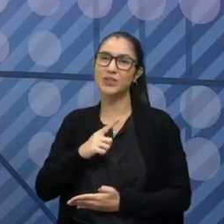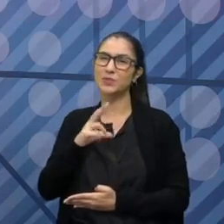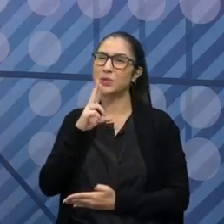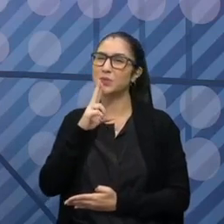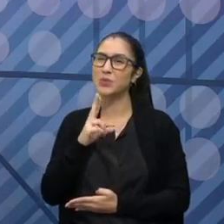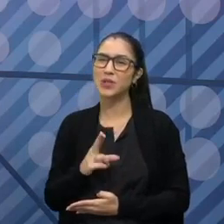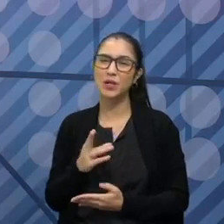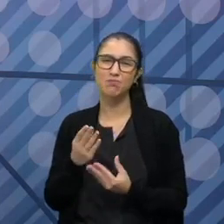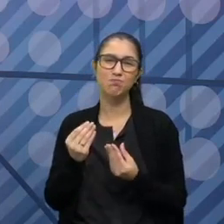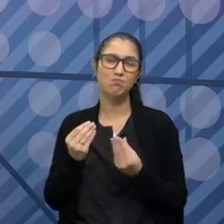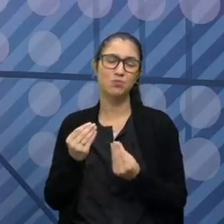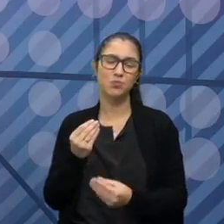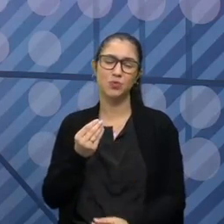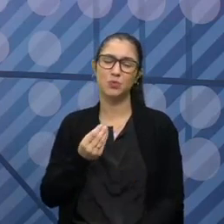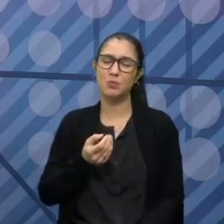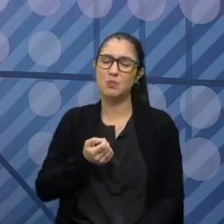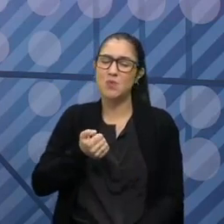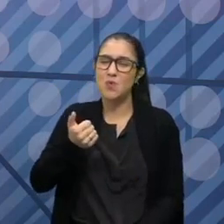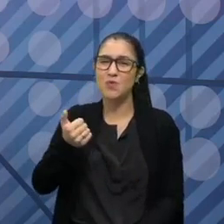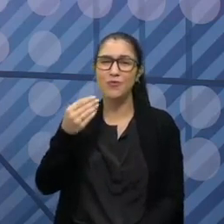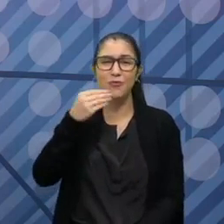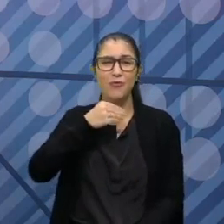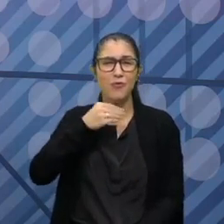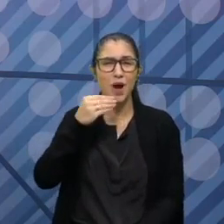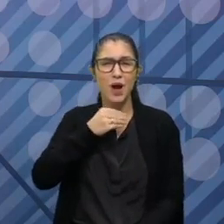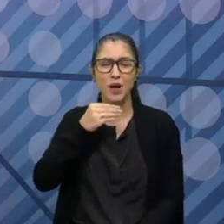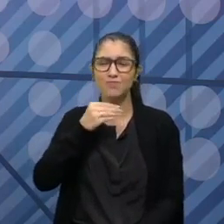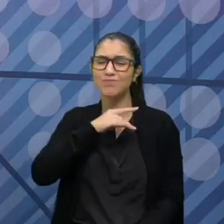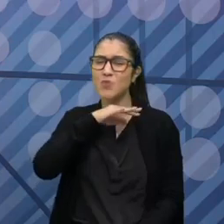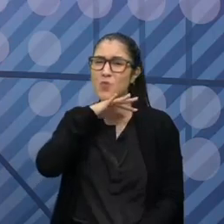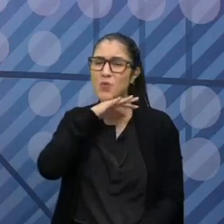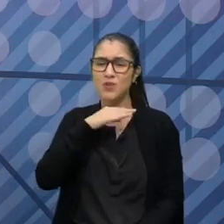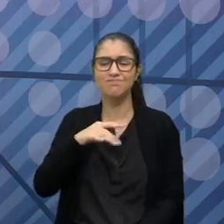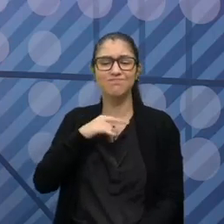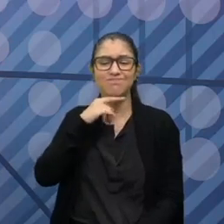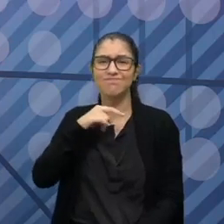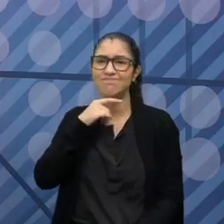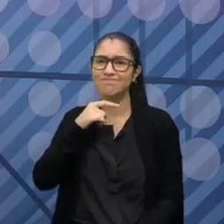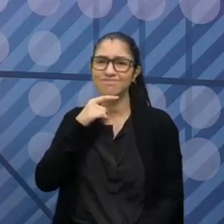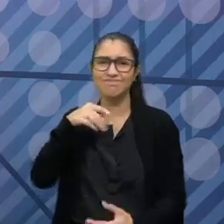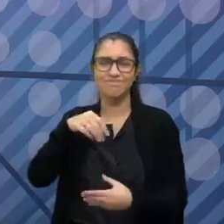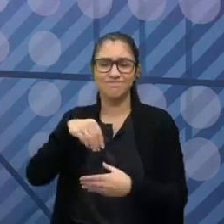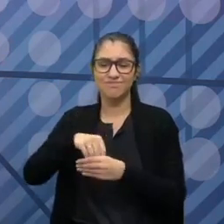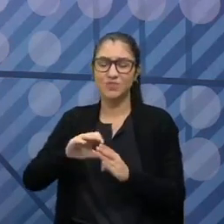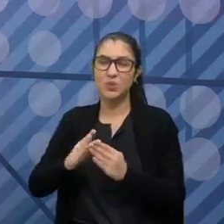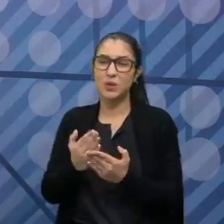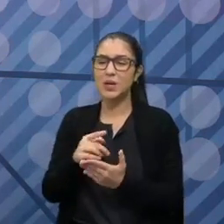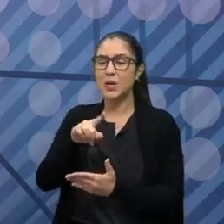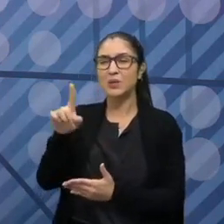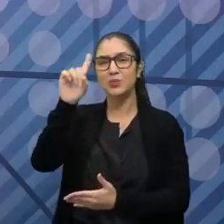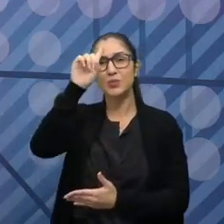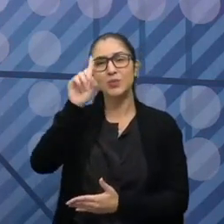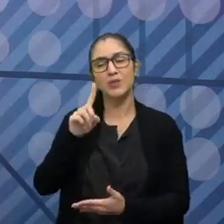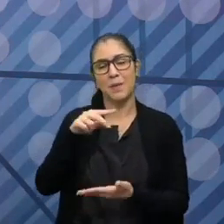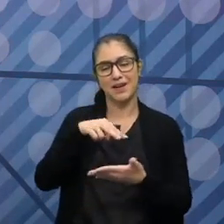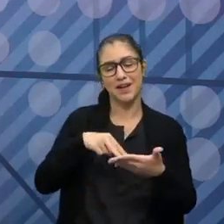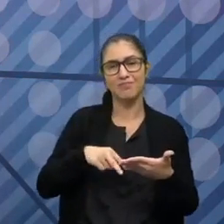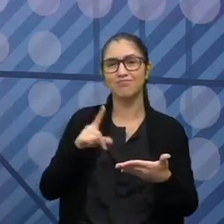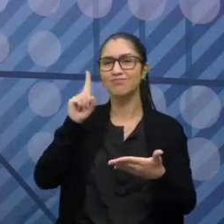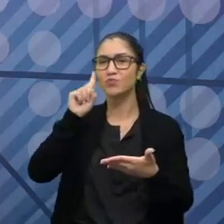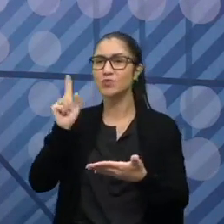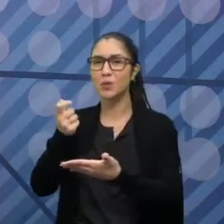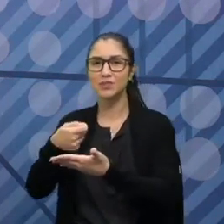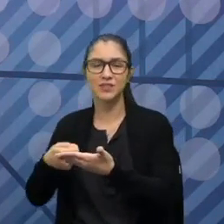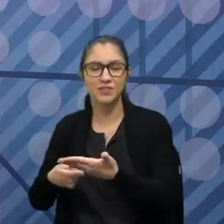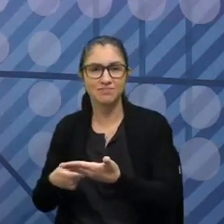resultados muito baixos, muito fracos, muito ruins na escolarização. Eram surdos que não sabiam ler, não sabiam